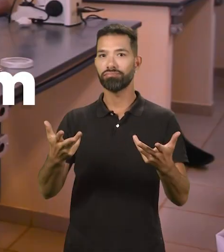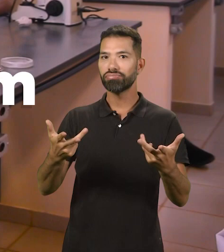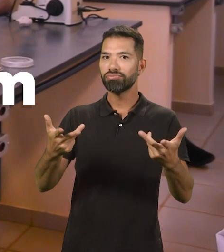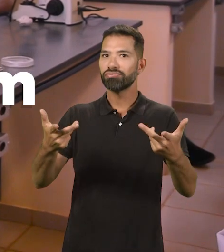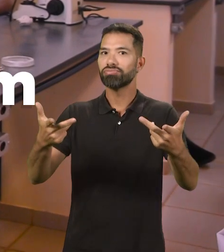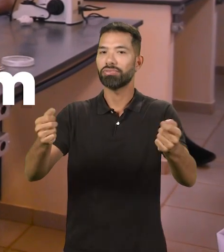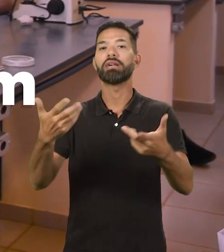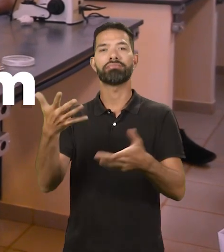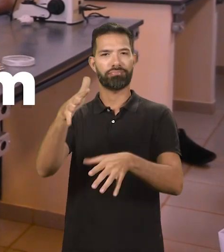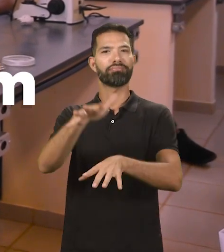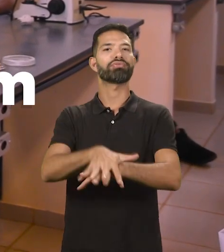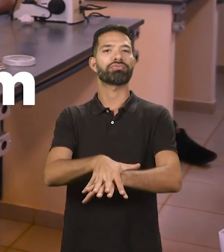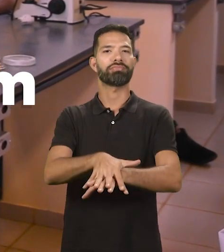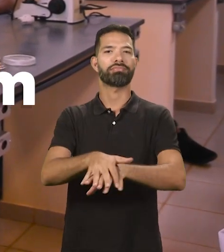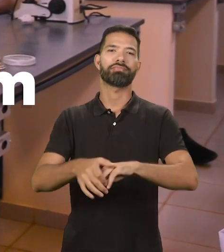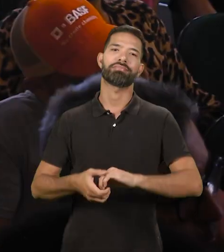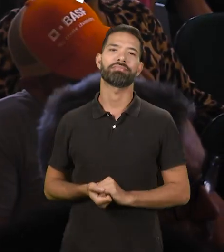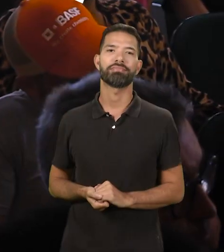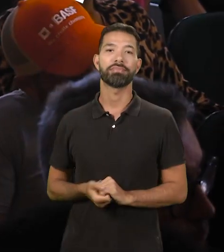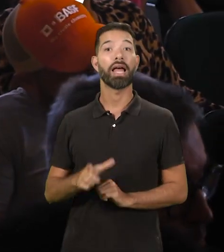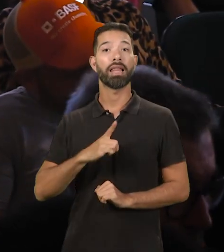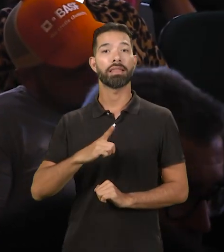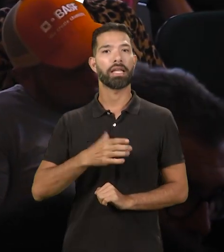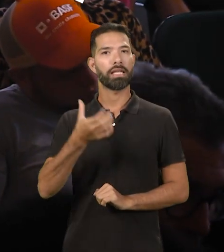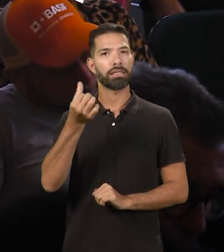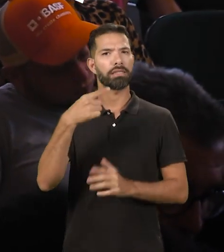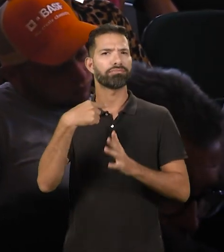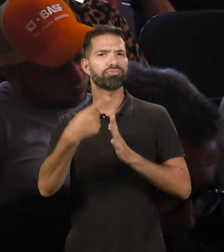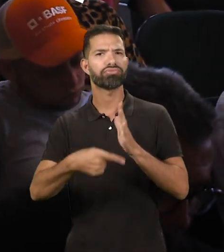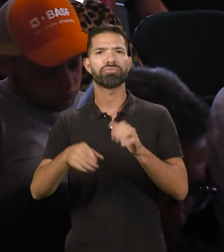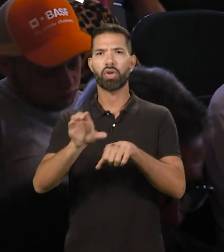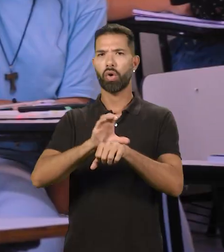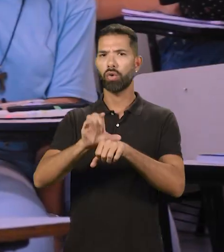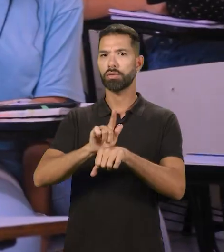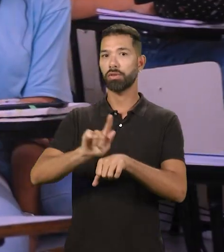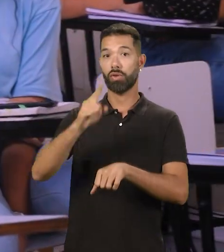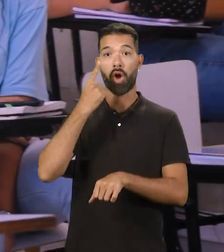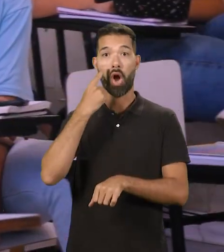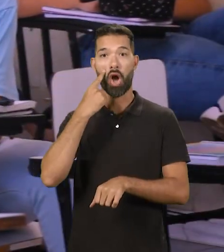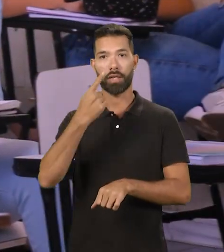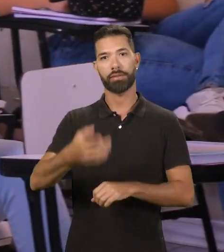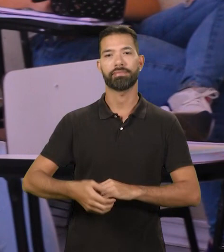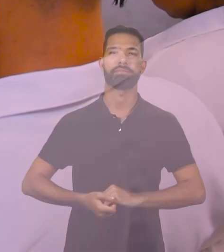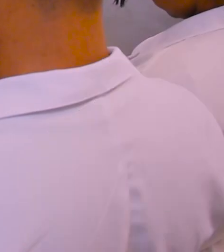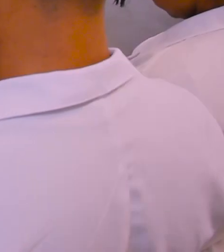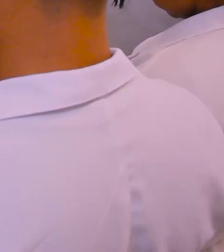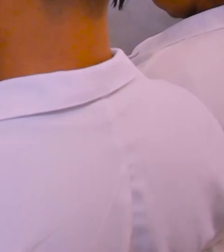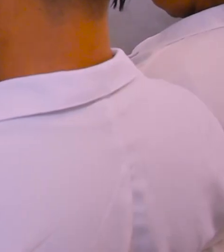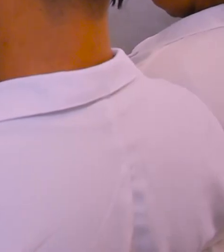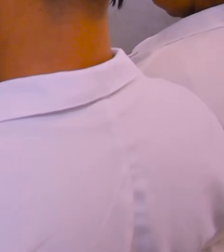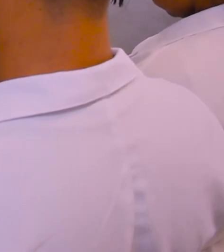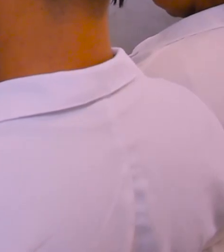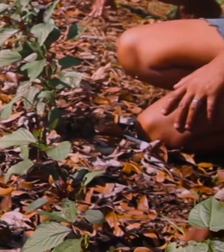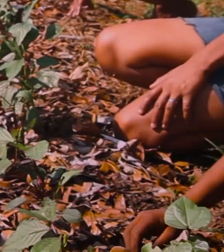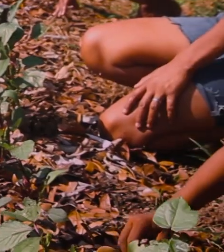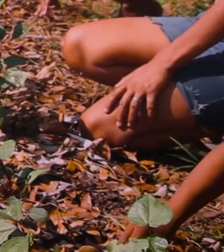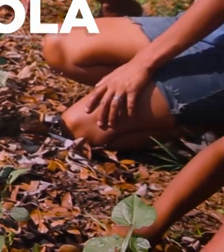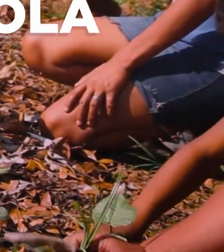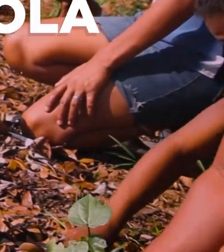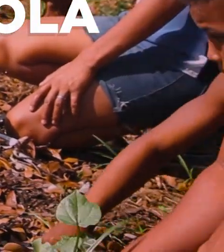excelência com inclusão. São 6 cursos de graduação: Administração,